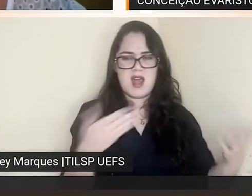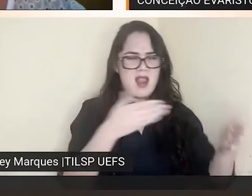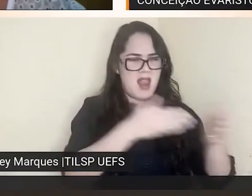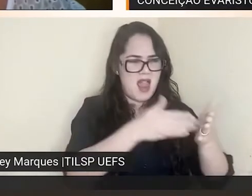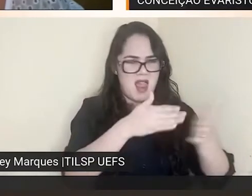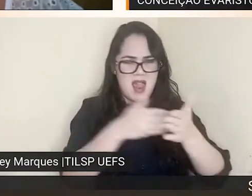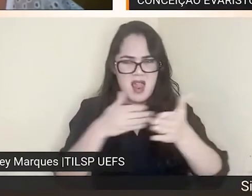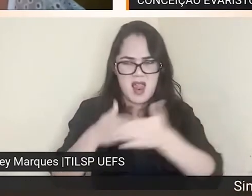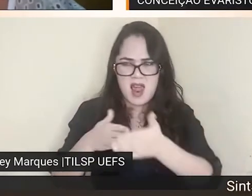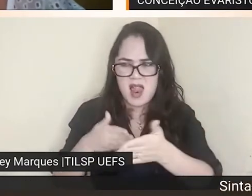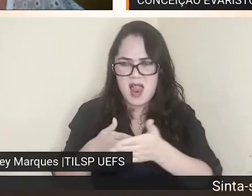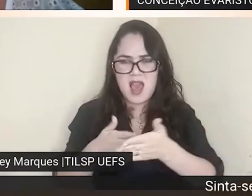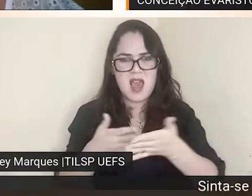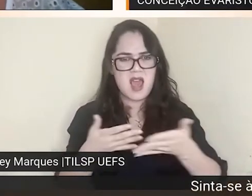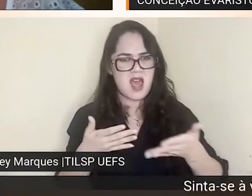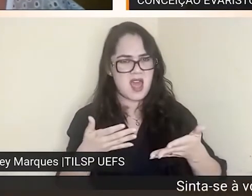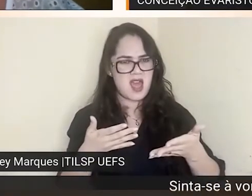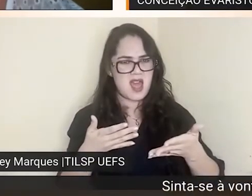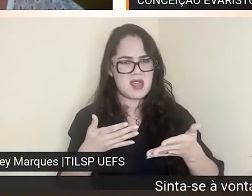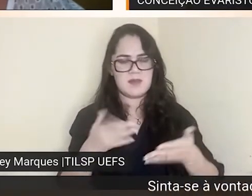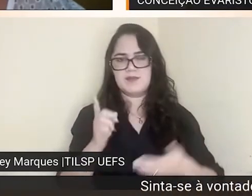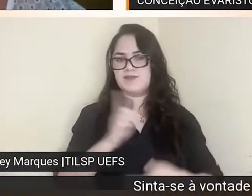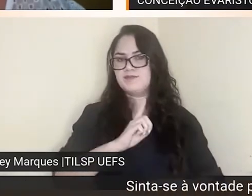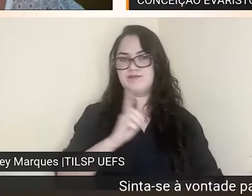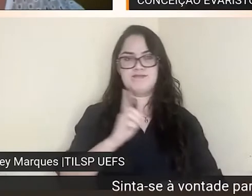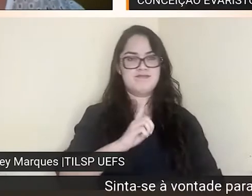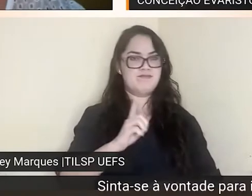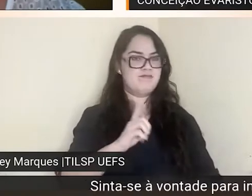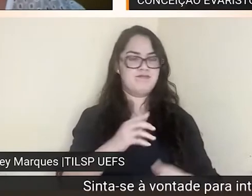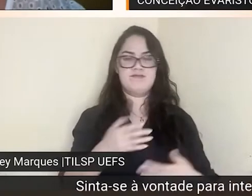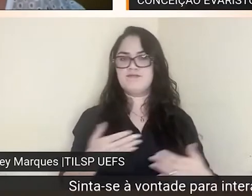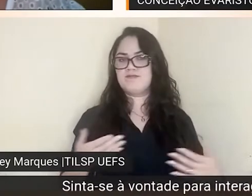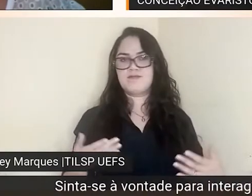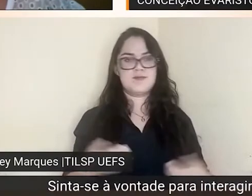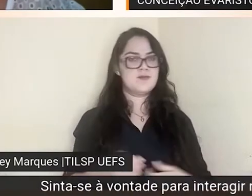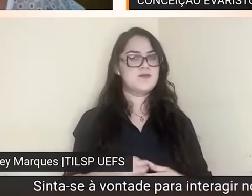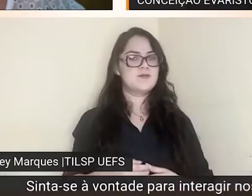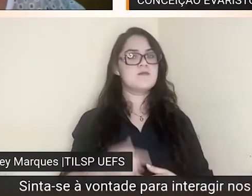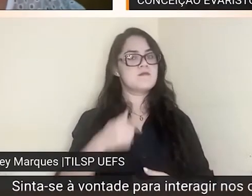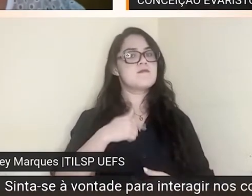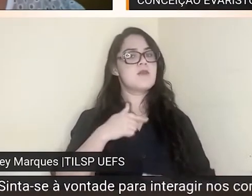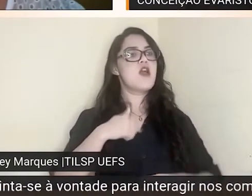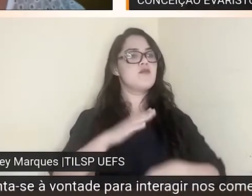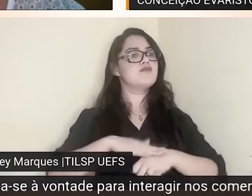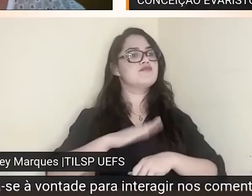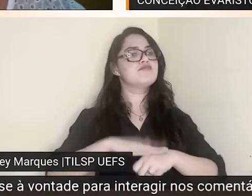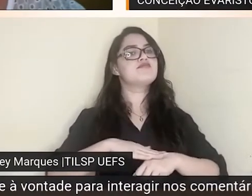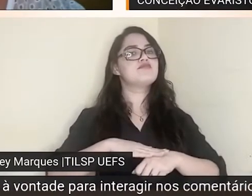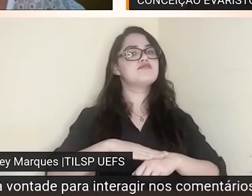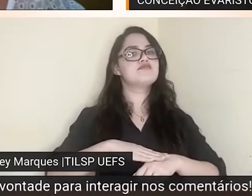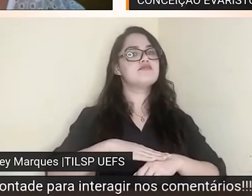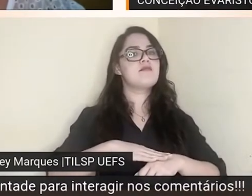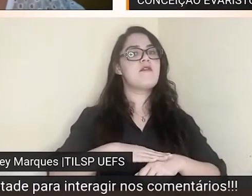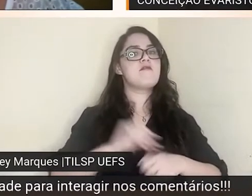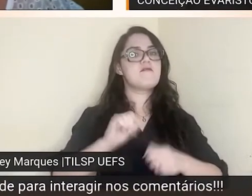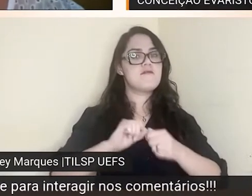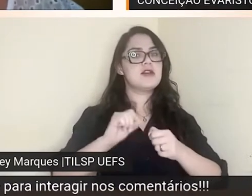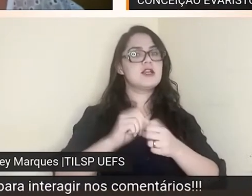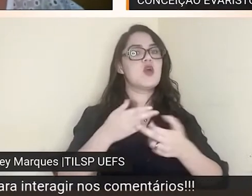eu fazer o que eu faço, né? Eu acho que a vida me poupou, né? A vida